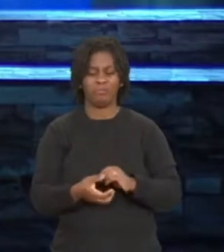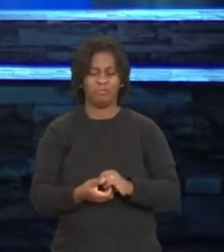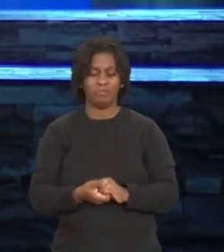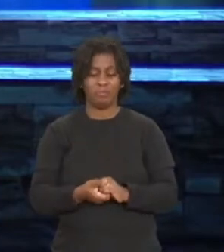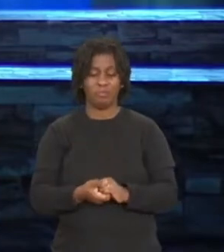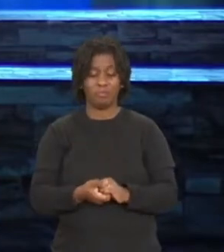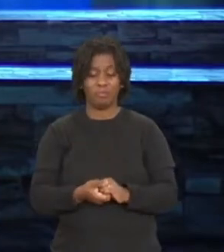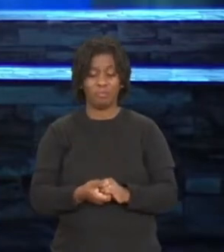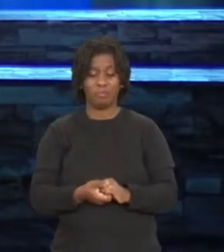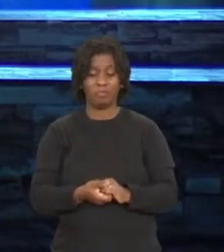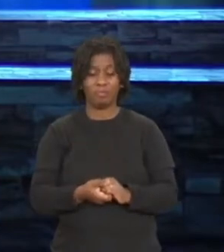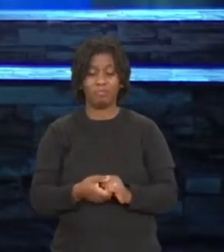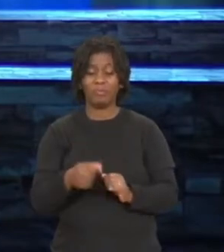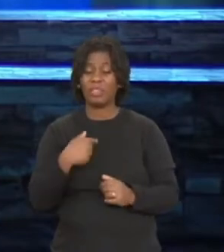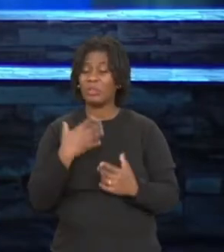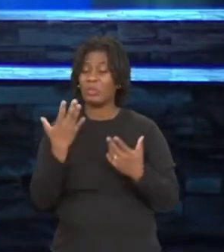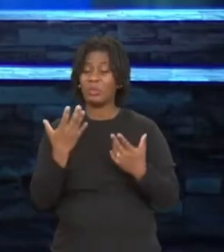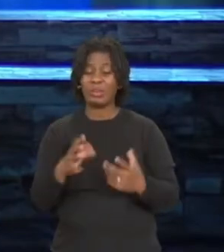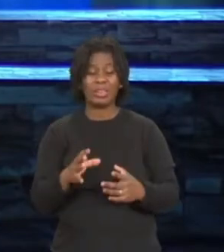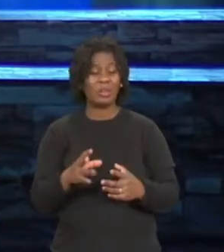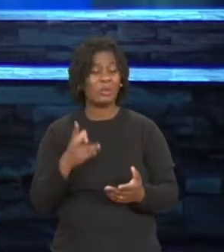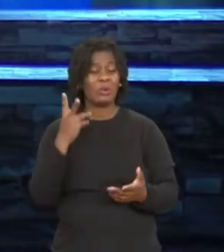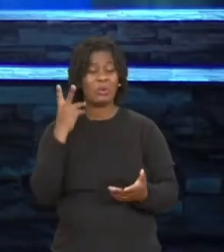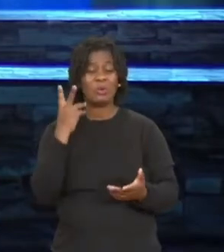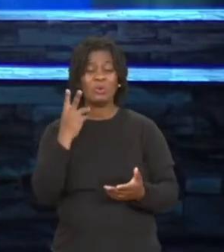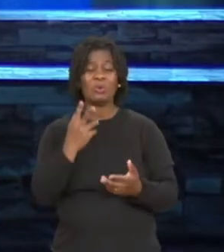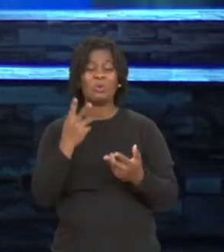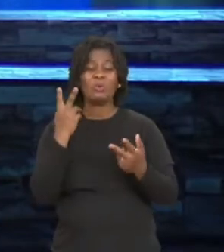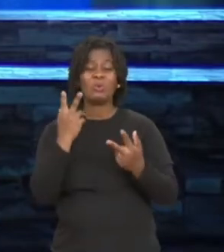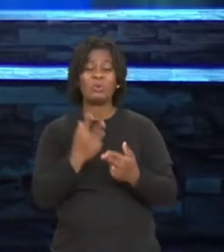Eu não quero sair o mesmo Jadson desse